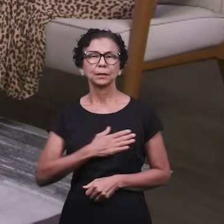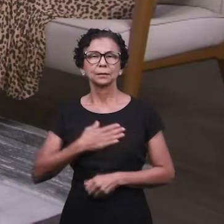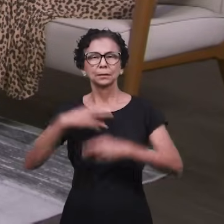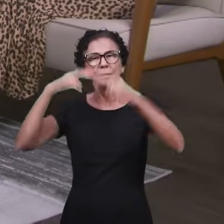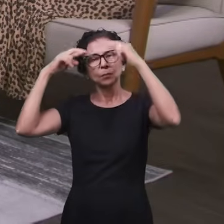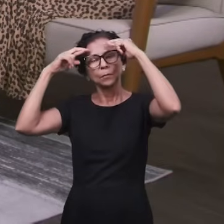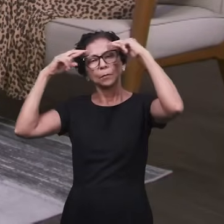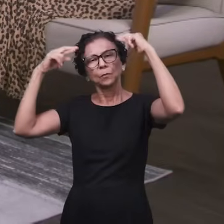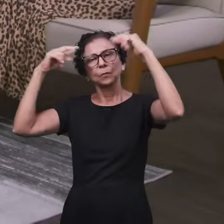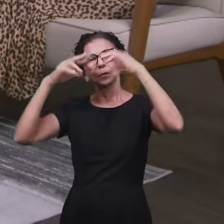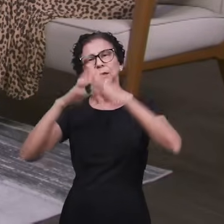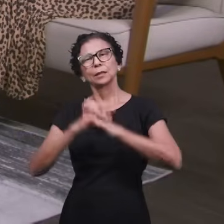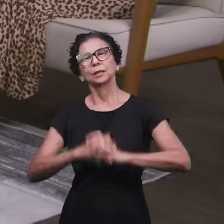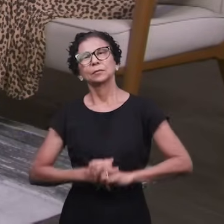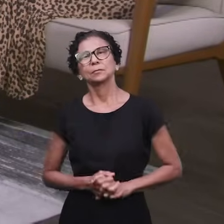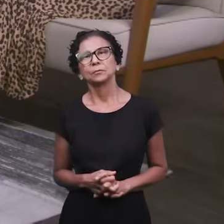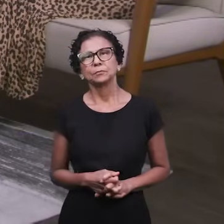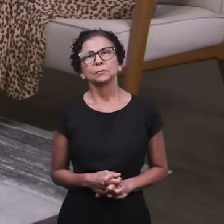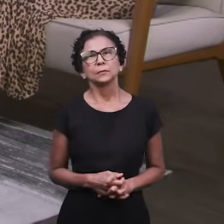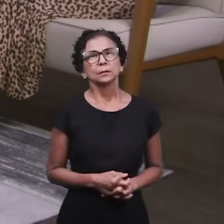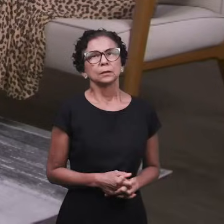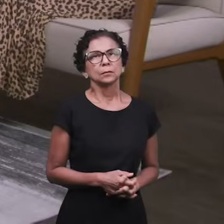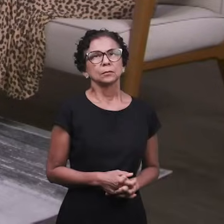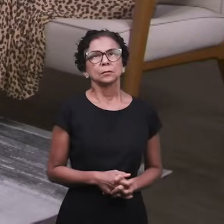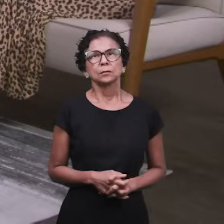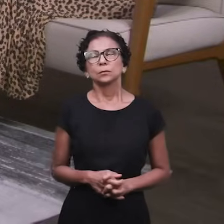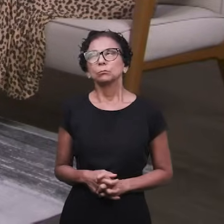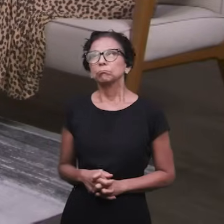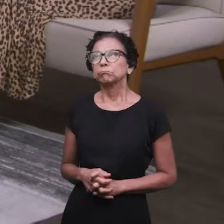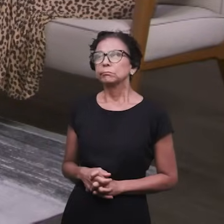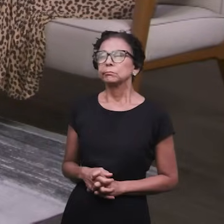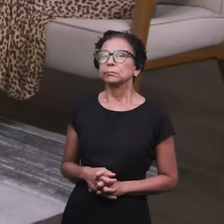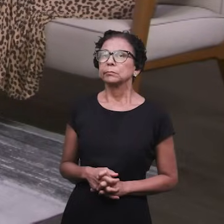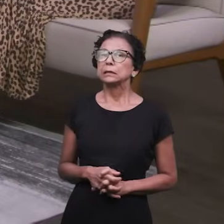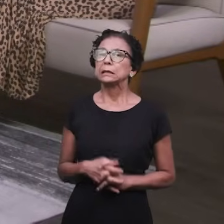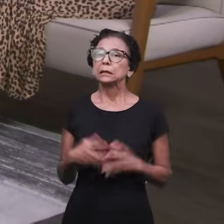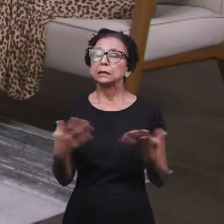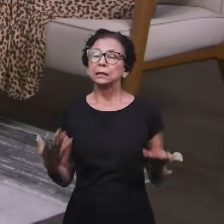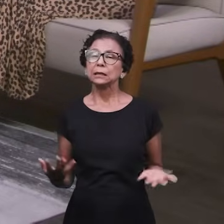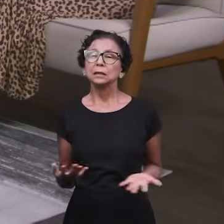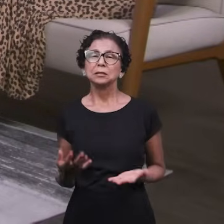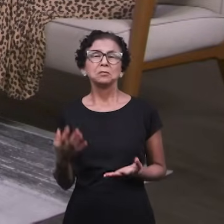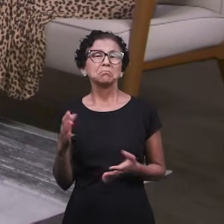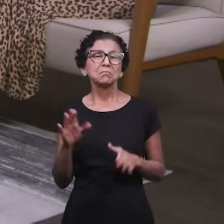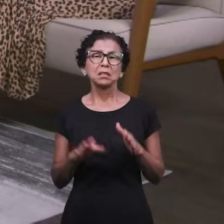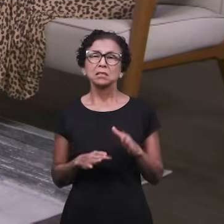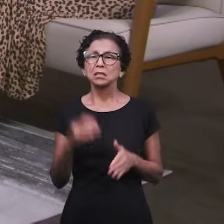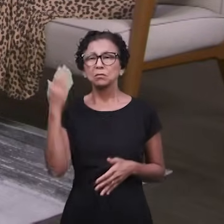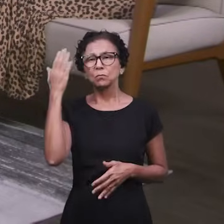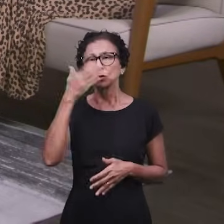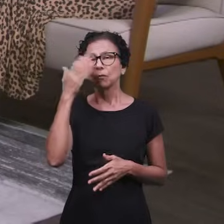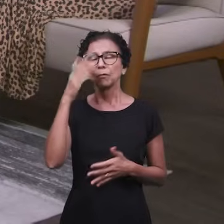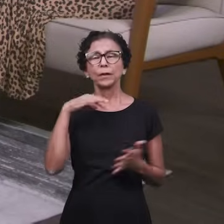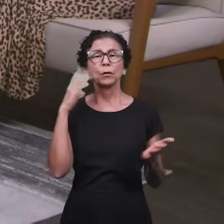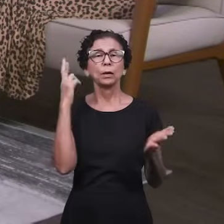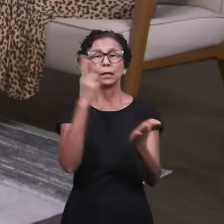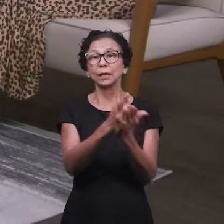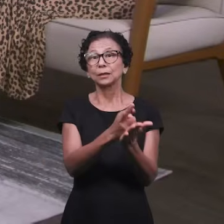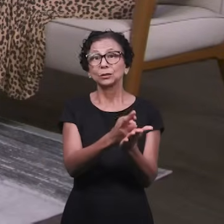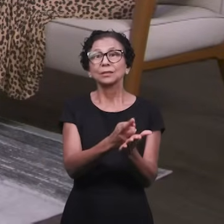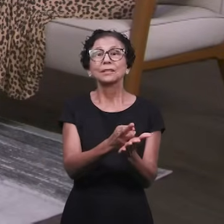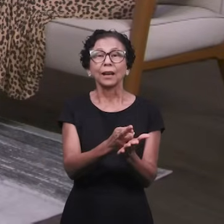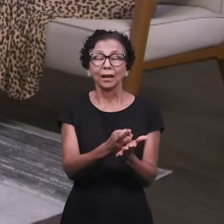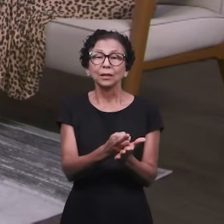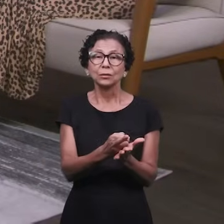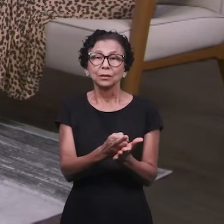para o Senhor. E às vezes a gente não vai conseguir ver o impacto tão expressivo como a gente viu na vida